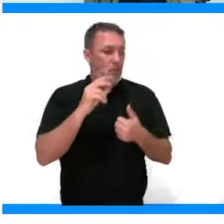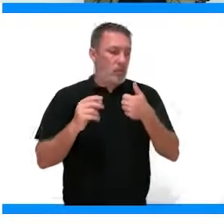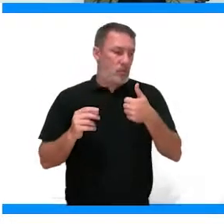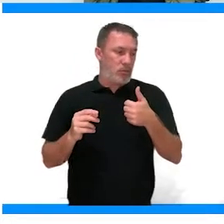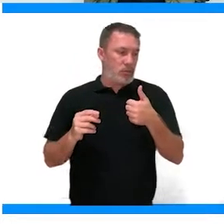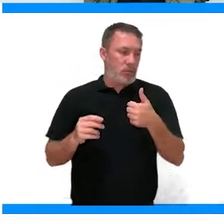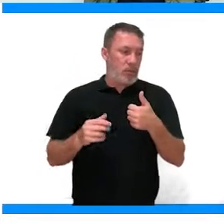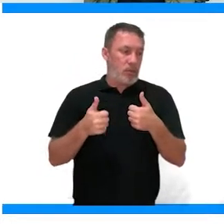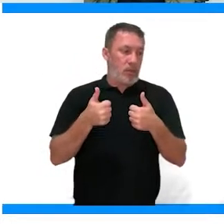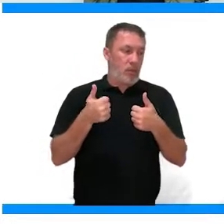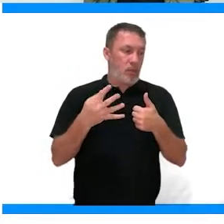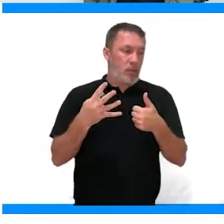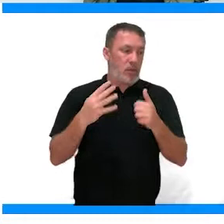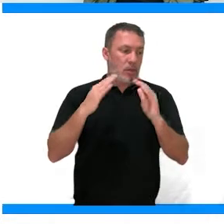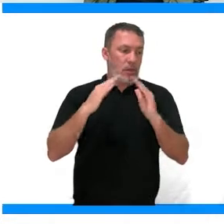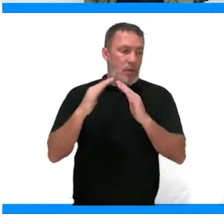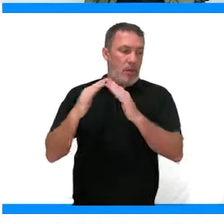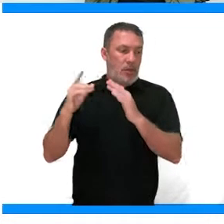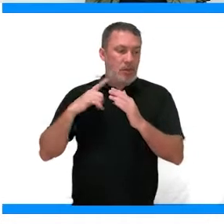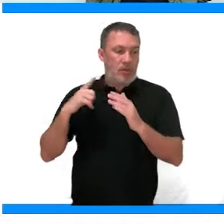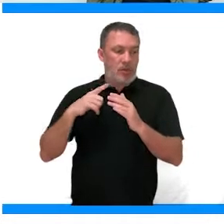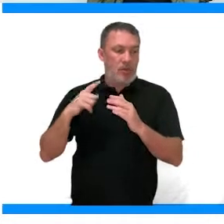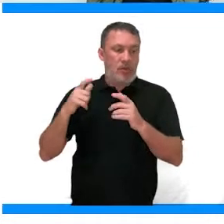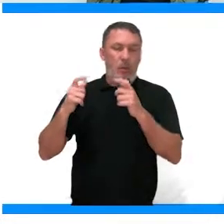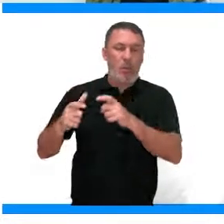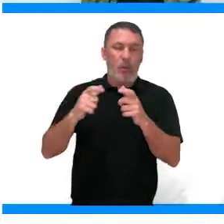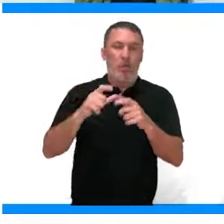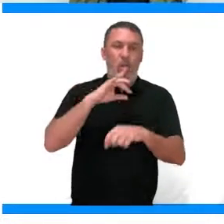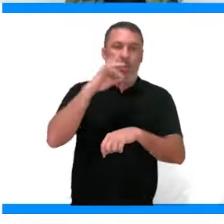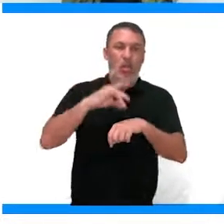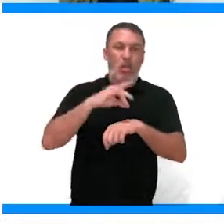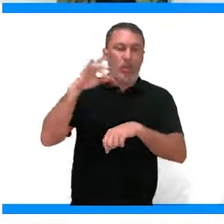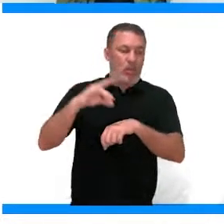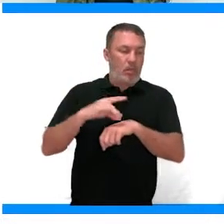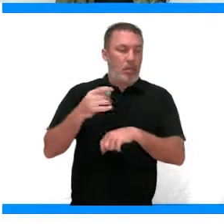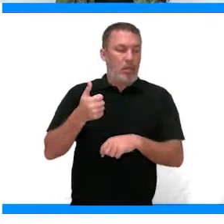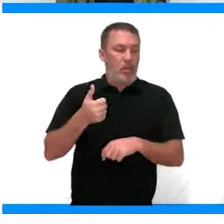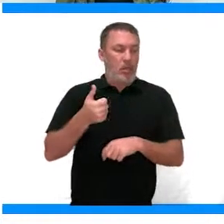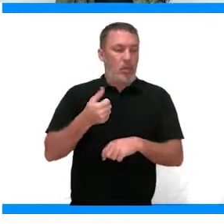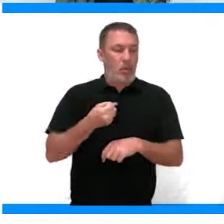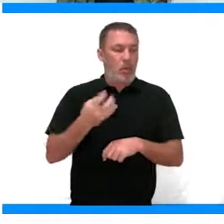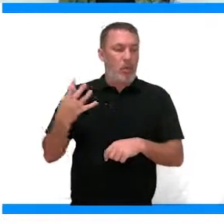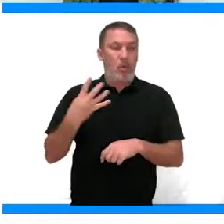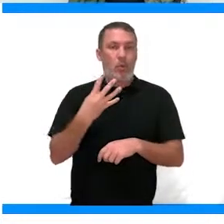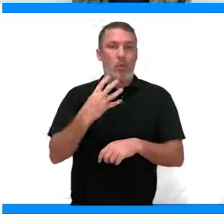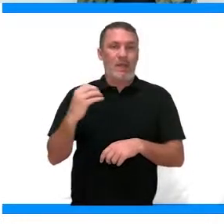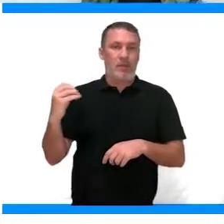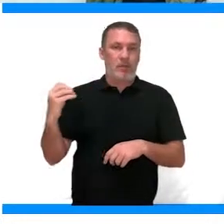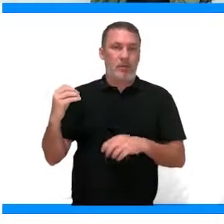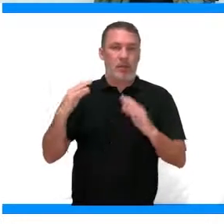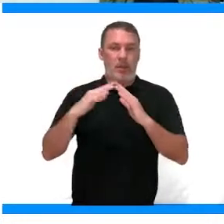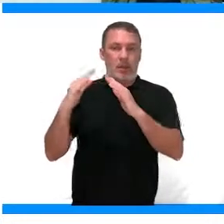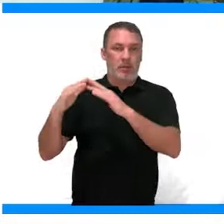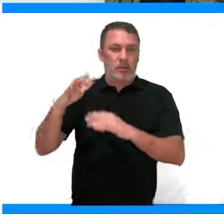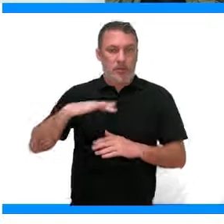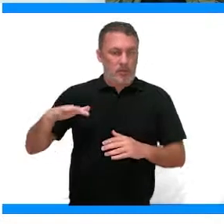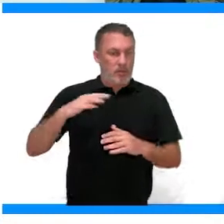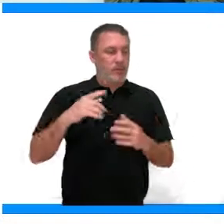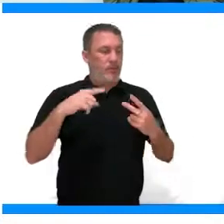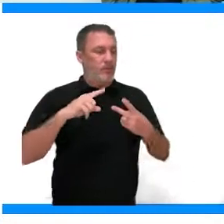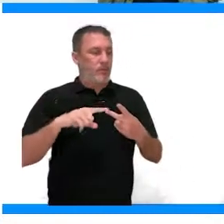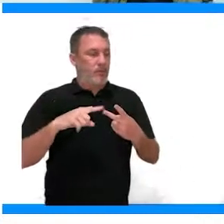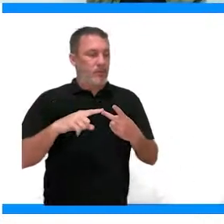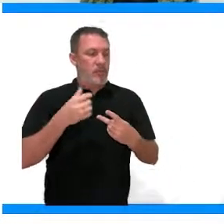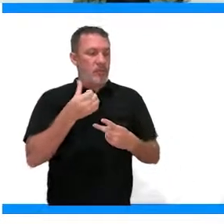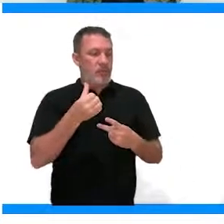imóveis com foco de mosquito em 400 imóveis no bairro. 2. 6 imóveis com foco de mosquito em 500 imóveis no